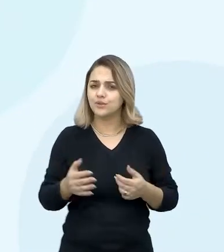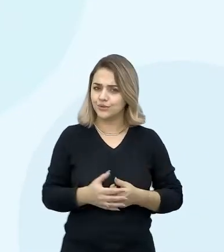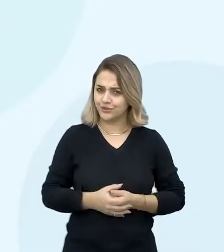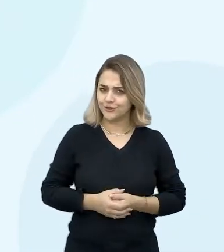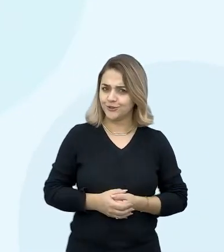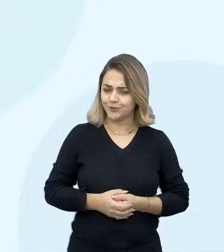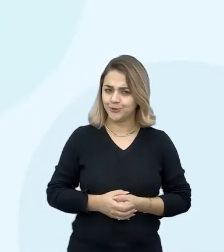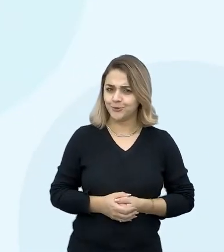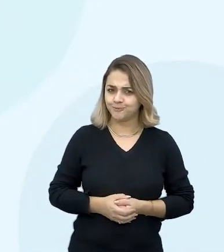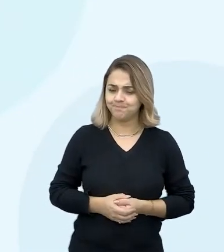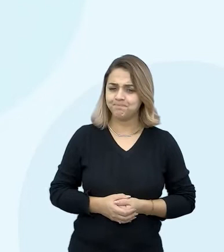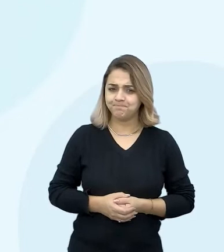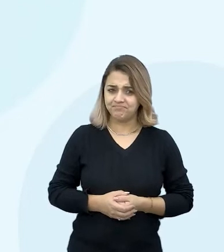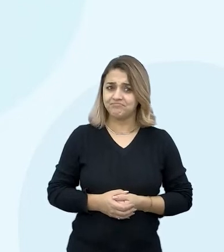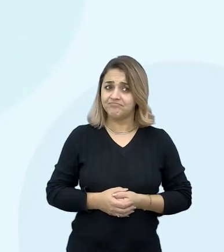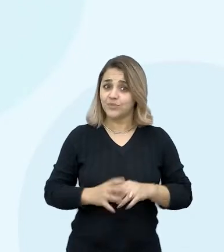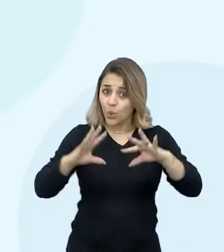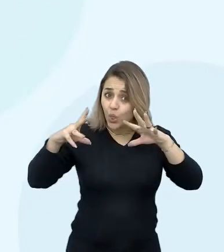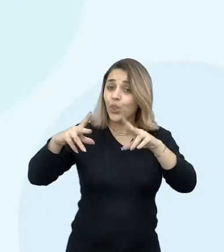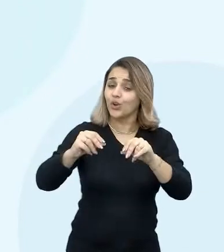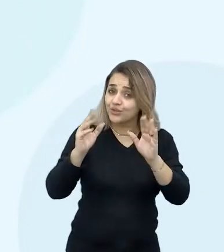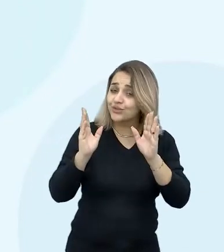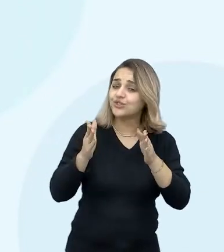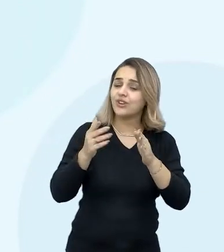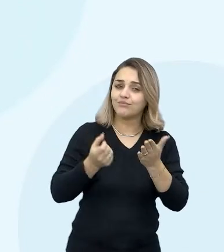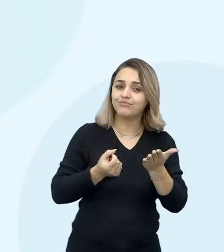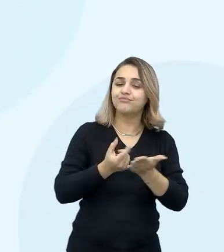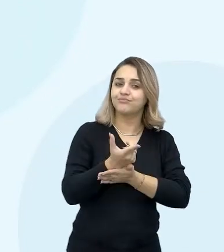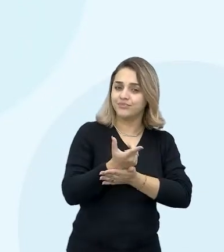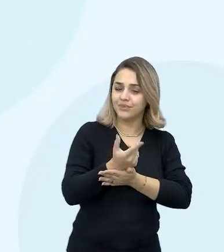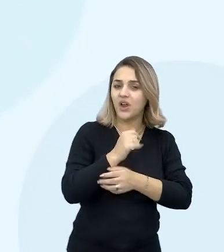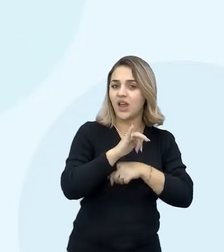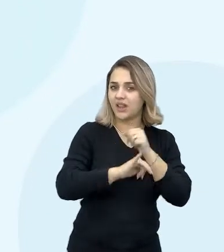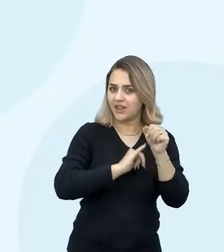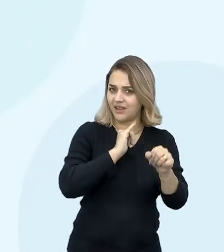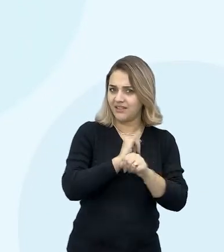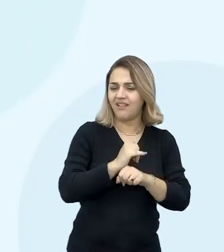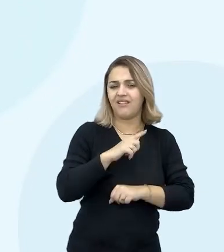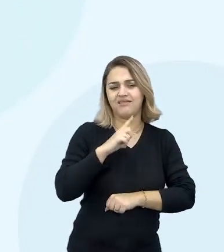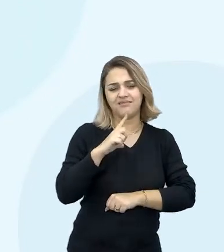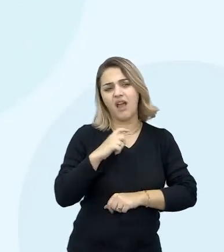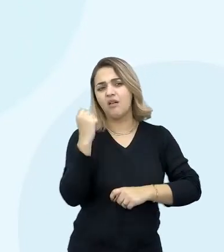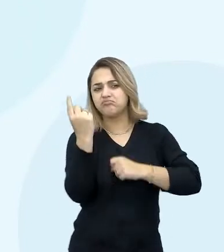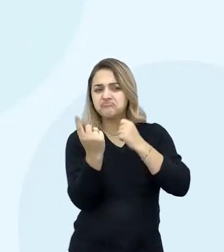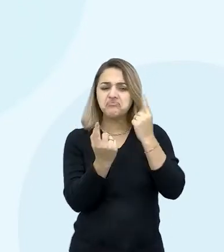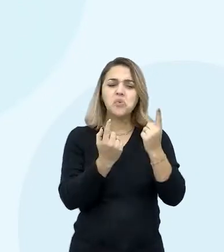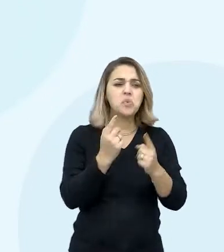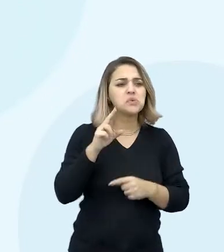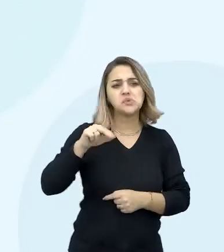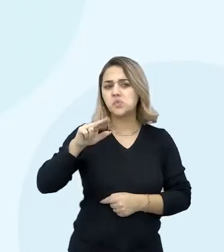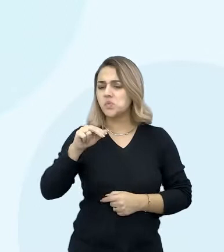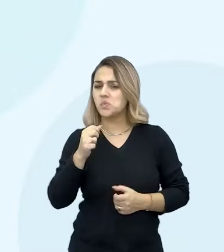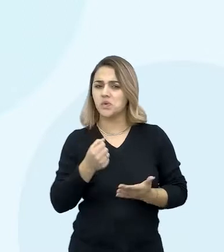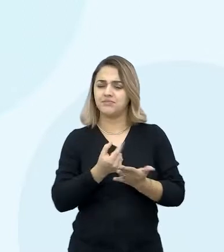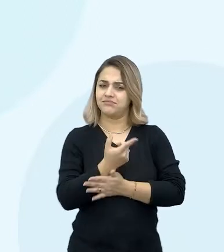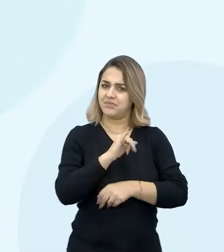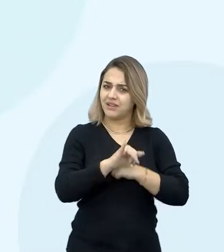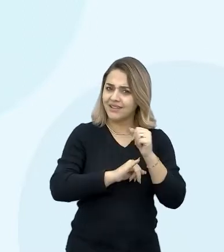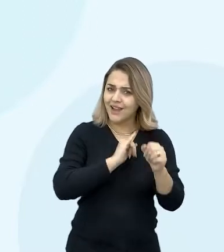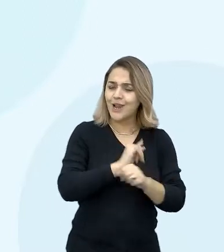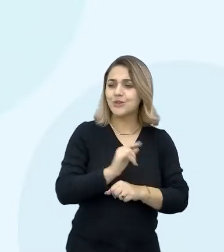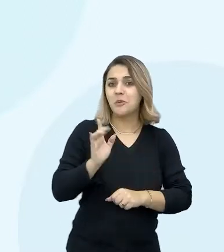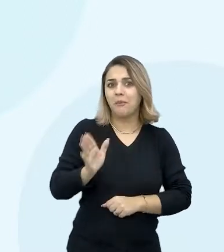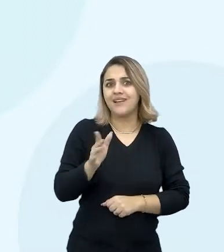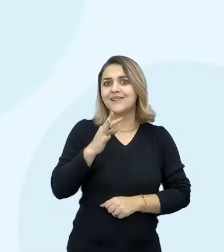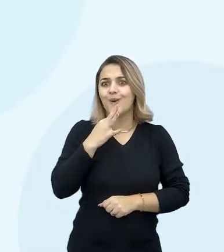nunca realizou uma compra pela internet? Bom, há pessoas que nunca realizaram, mas mesmo essas pessoas, elas conhecem pessoas que